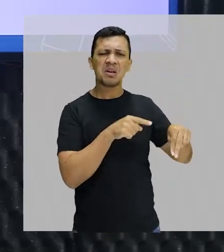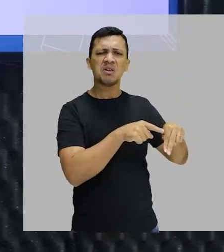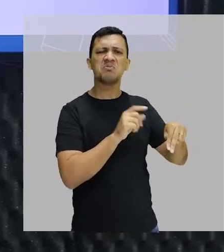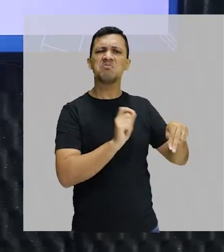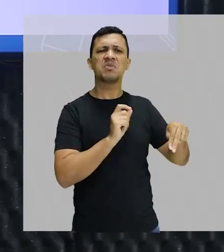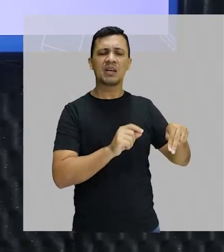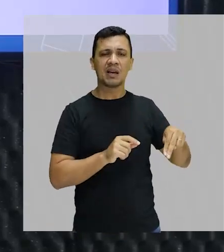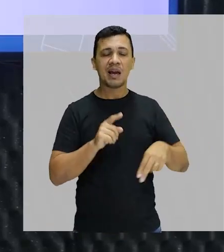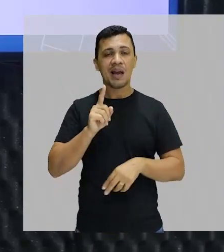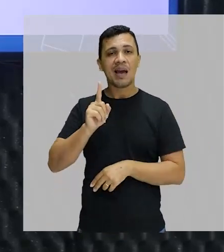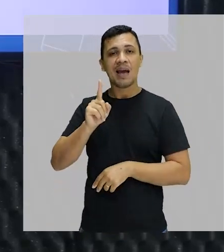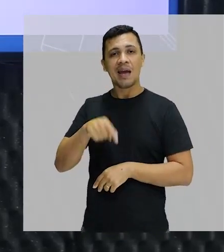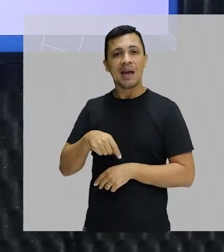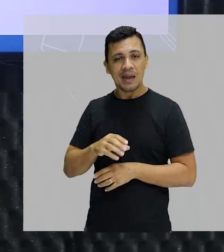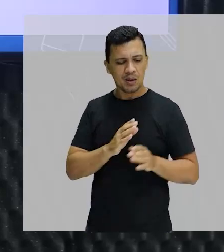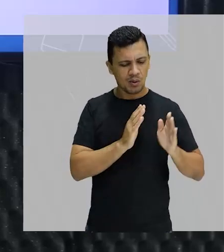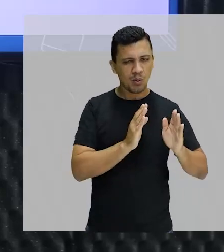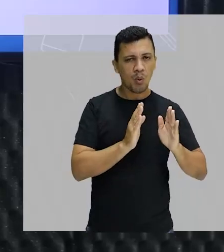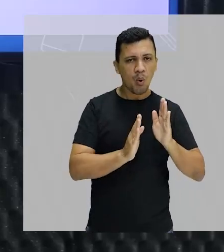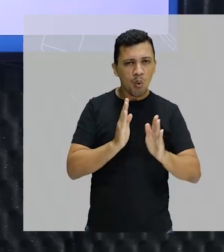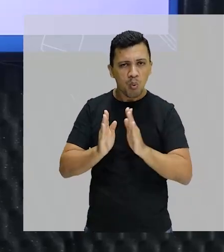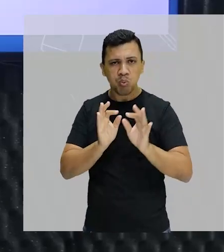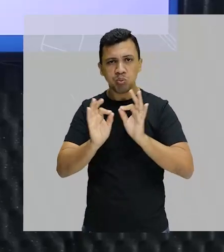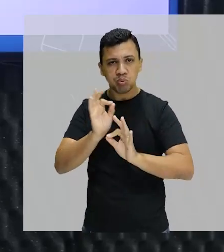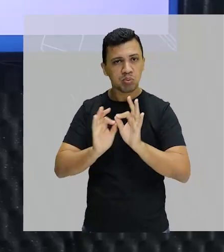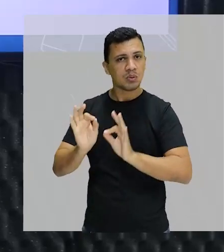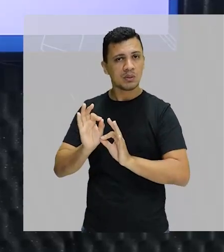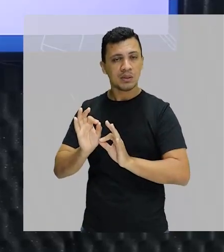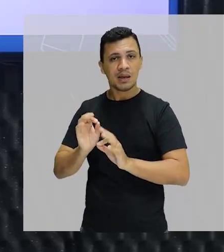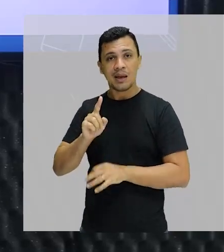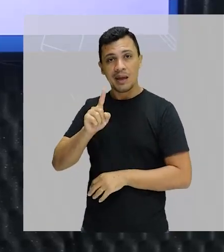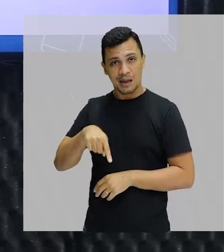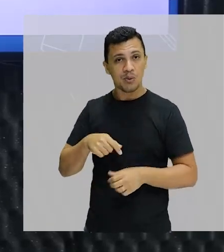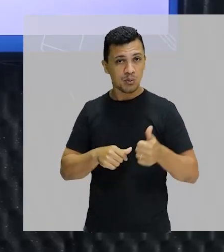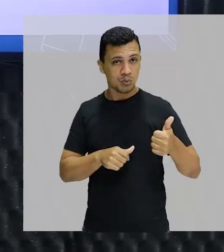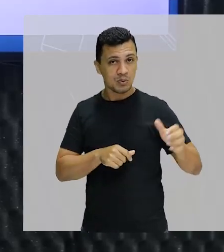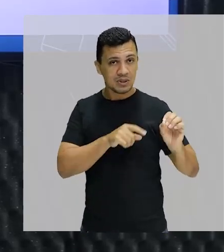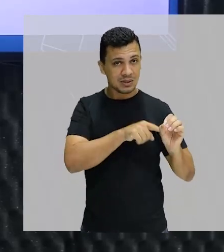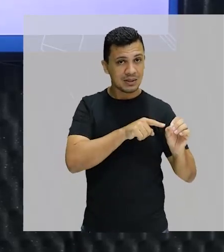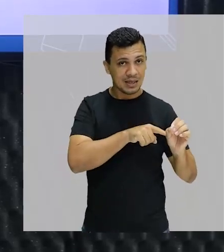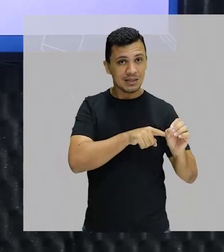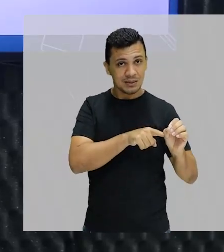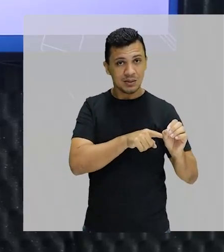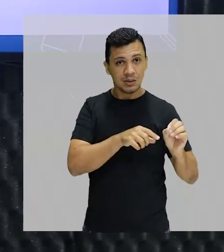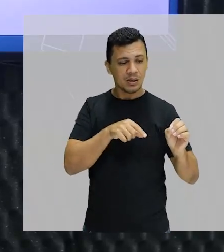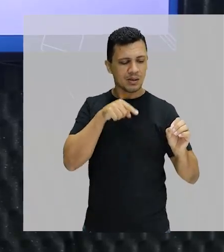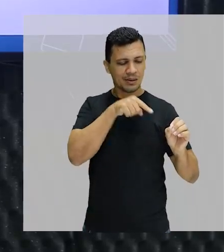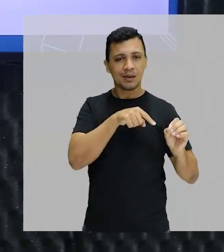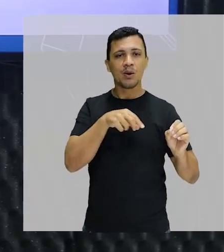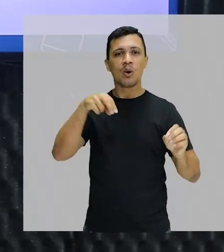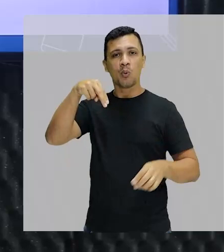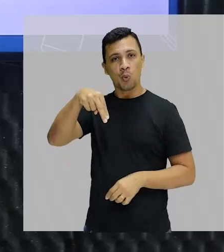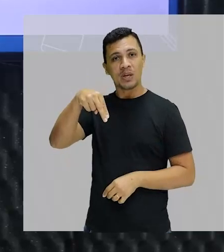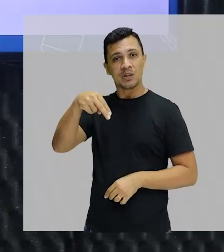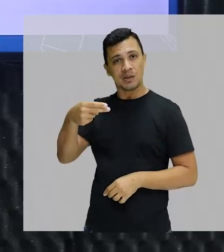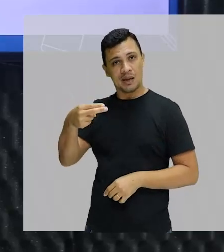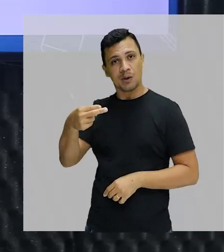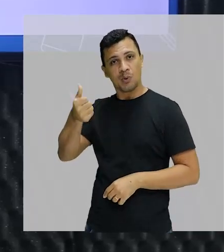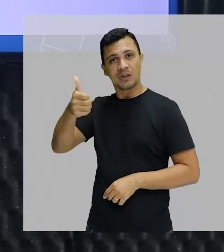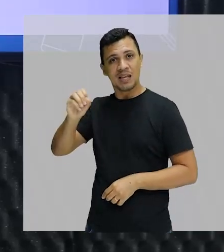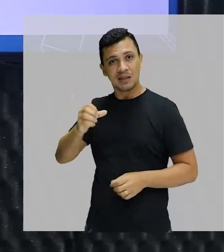né, desse termo. Então, como ele está falando de décimo termo, no nosso caso, o N vai ser 10. Olha só como